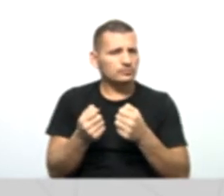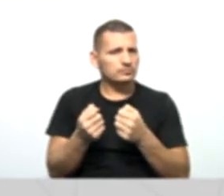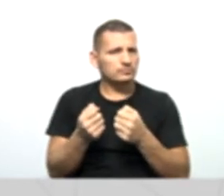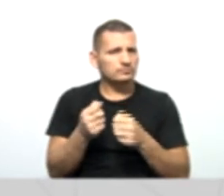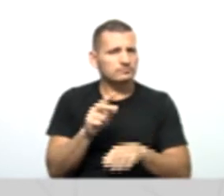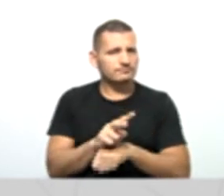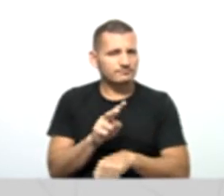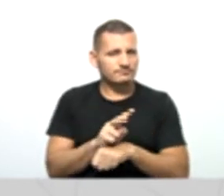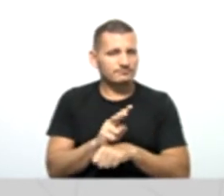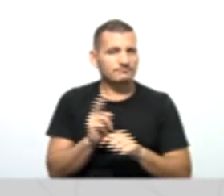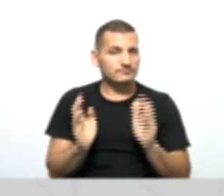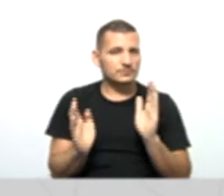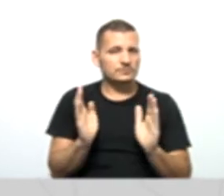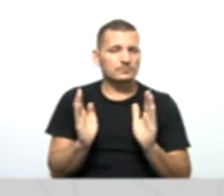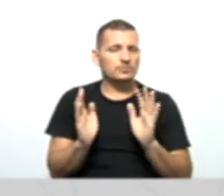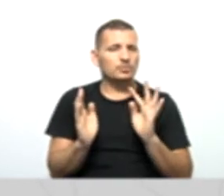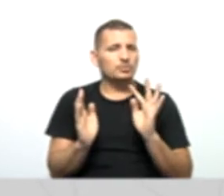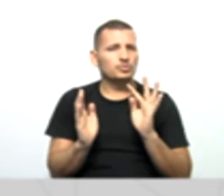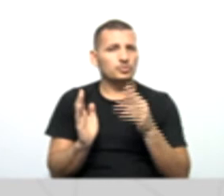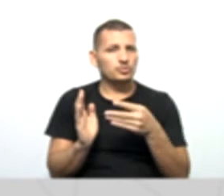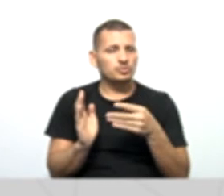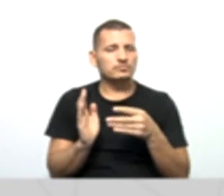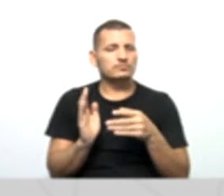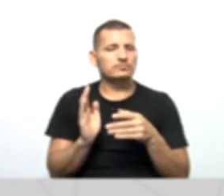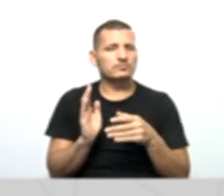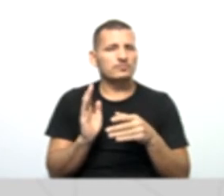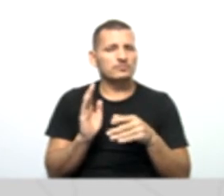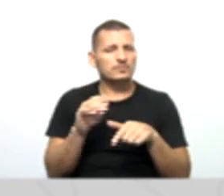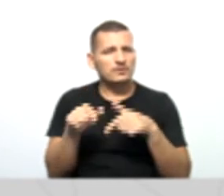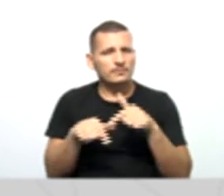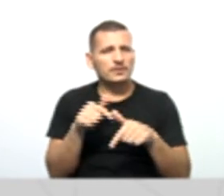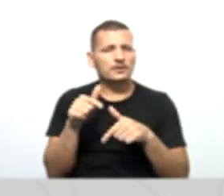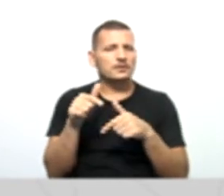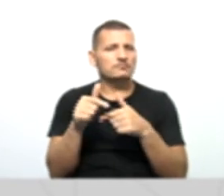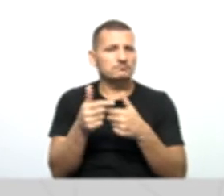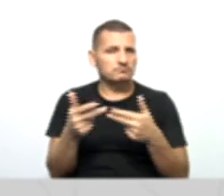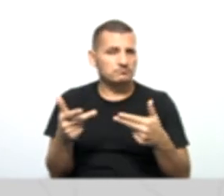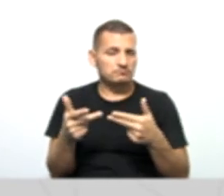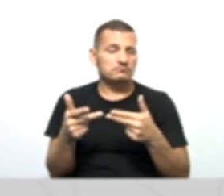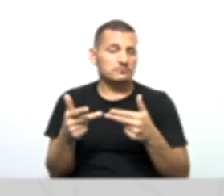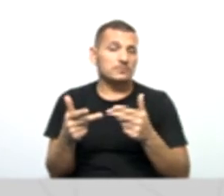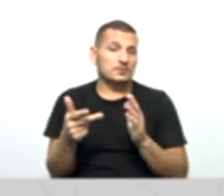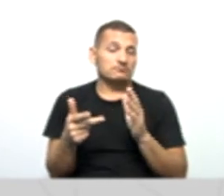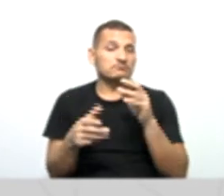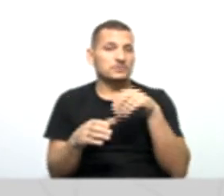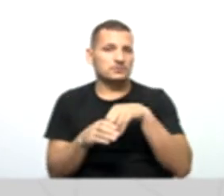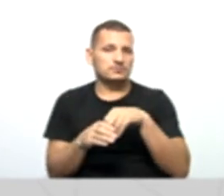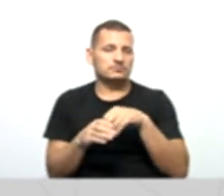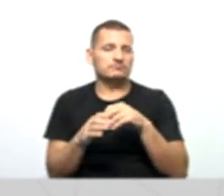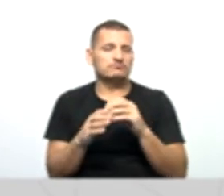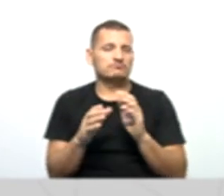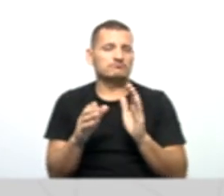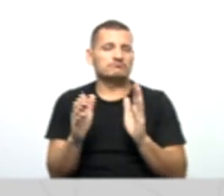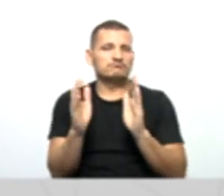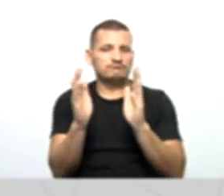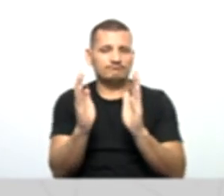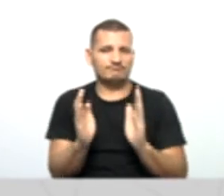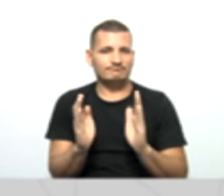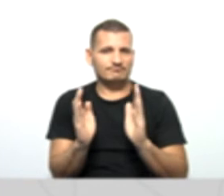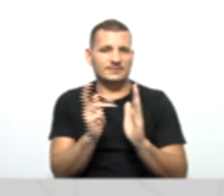que a gente faz para atender esse esforço, a gente trata dentro do escopo.